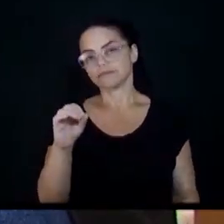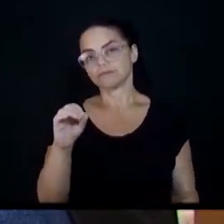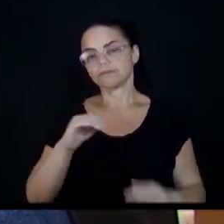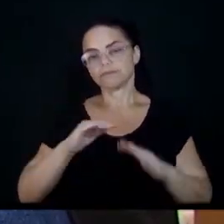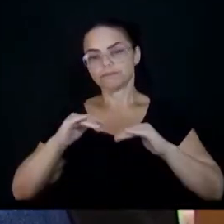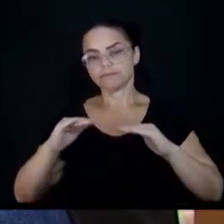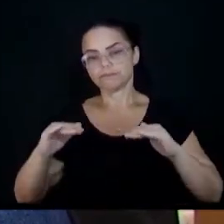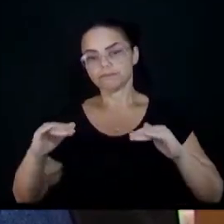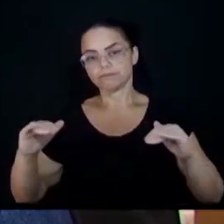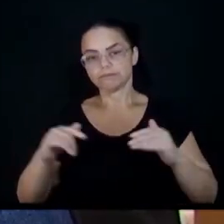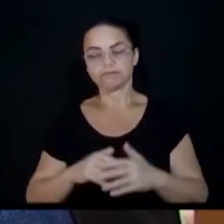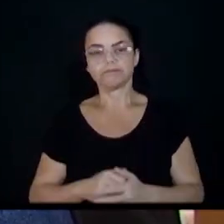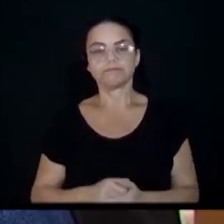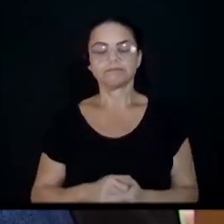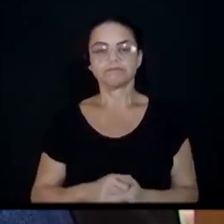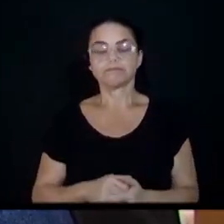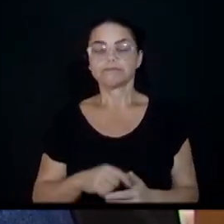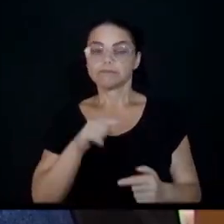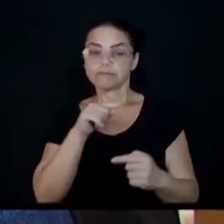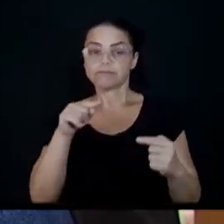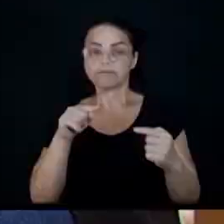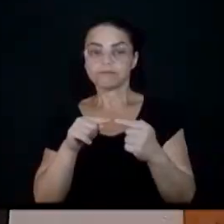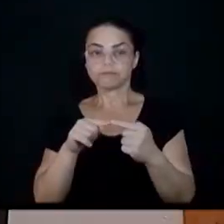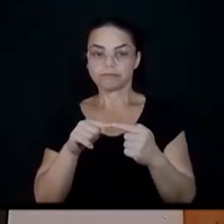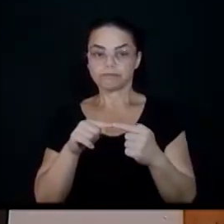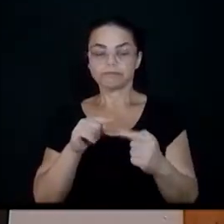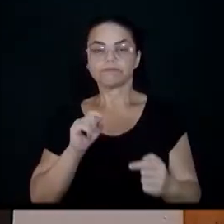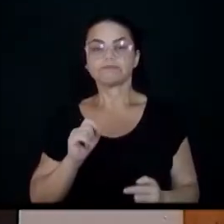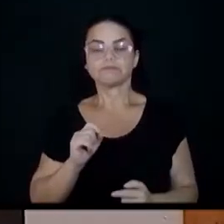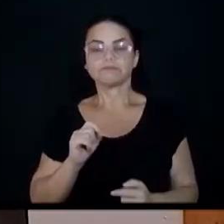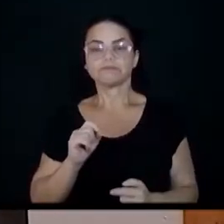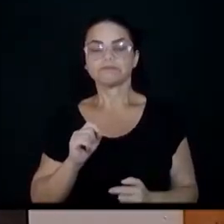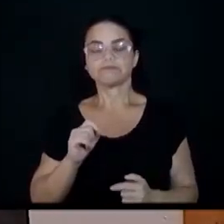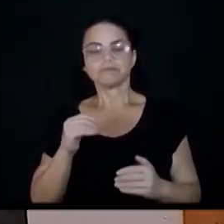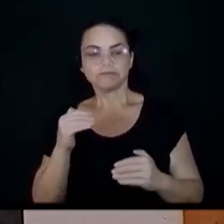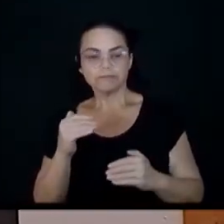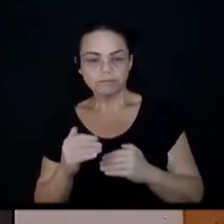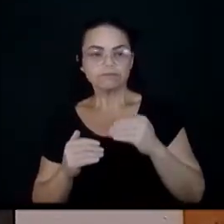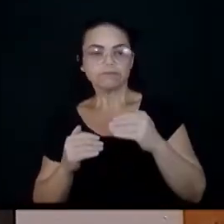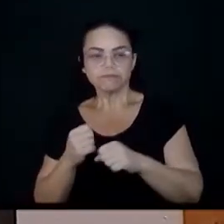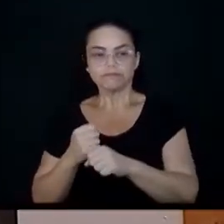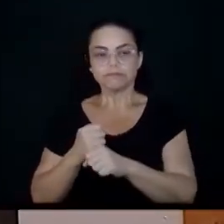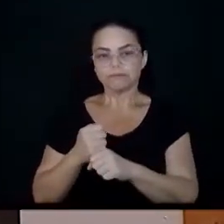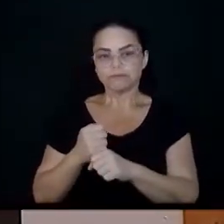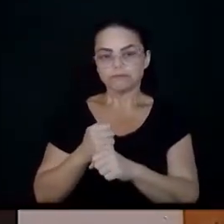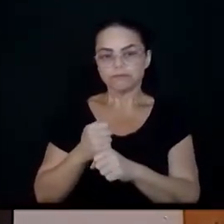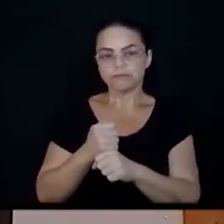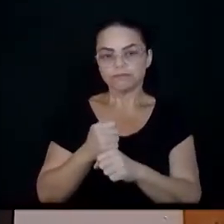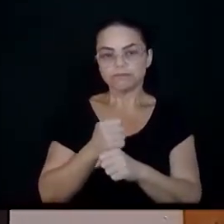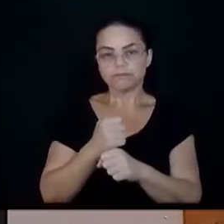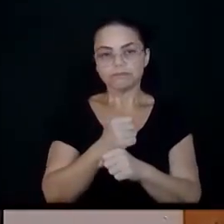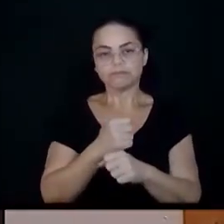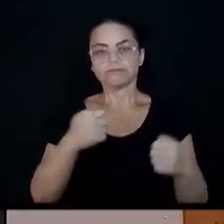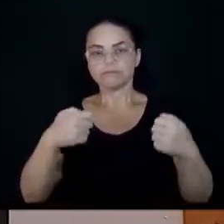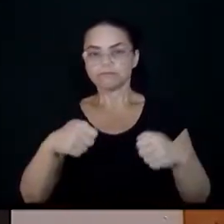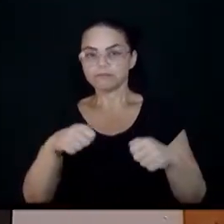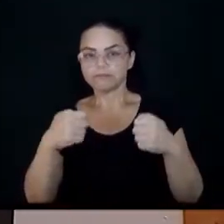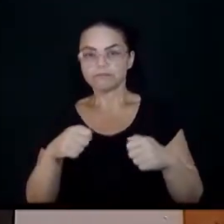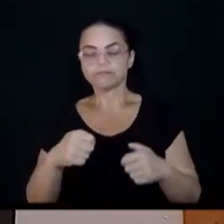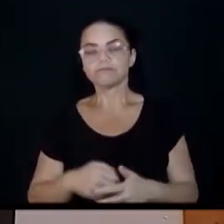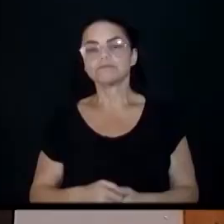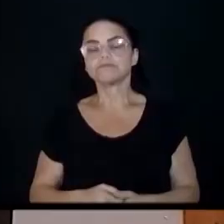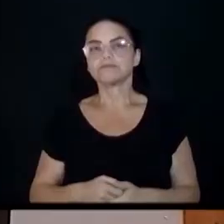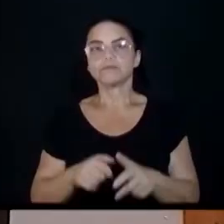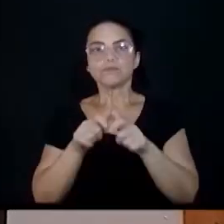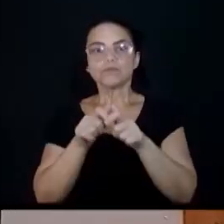a meta, né? E no decorrer dos anos, as necessidades e também a abrangência do direito de